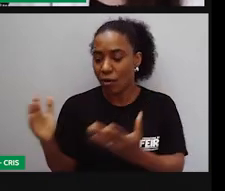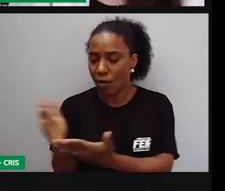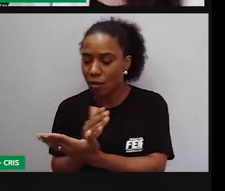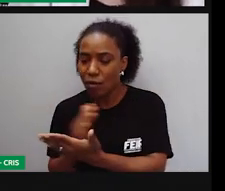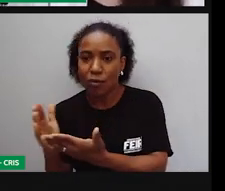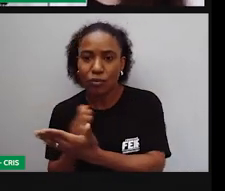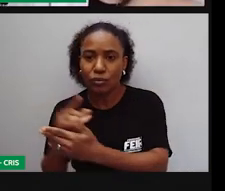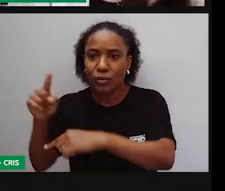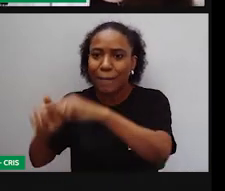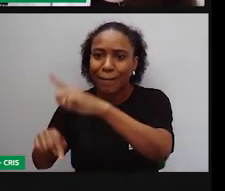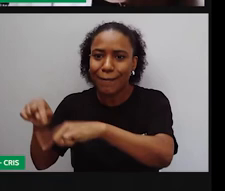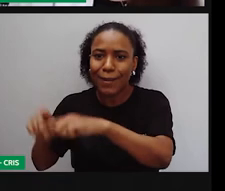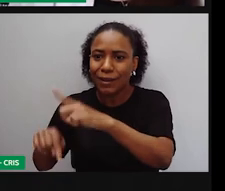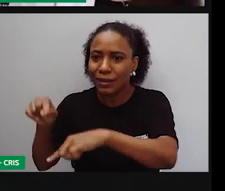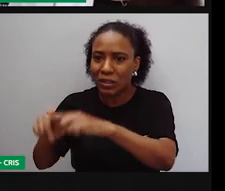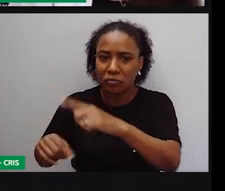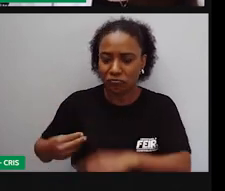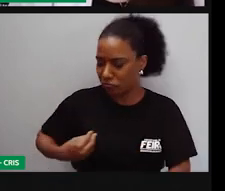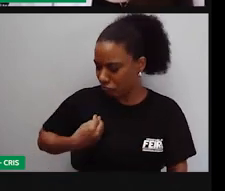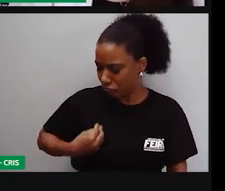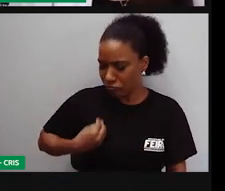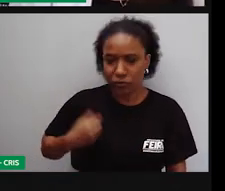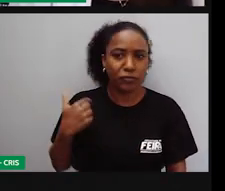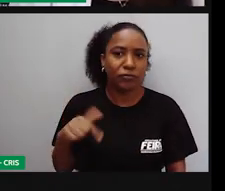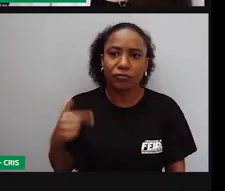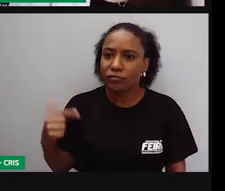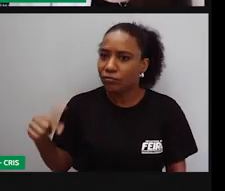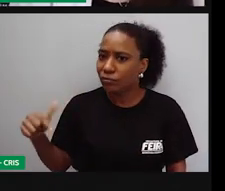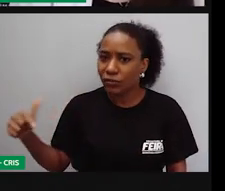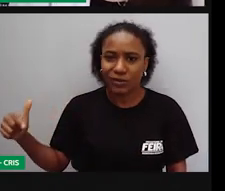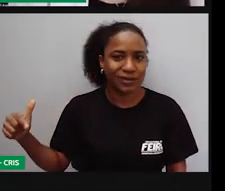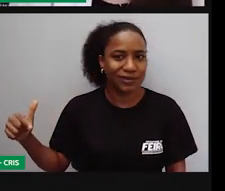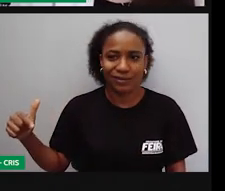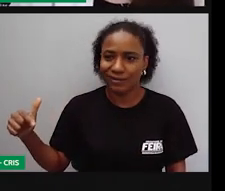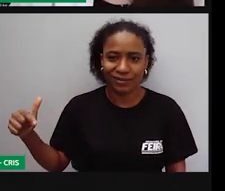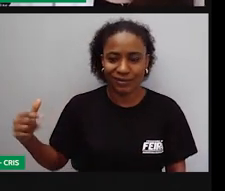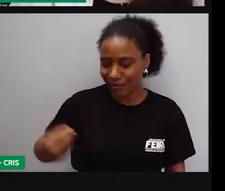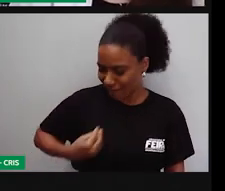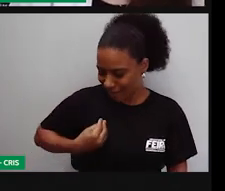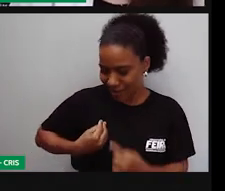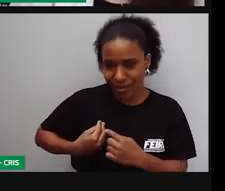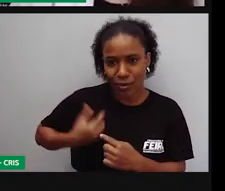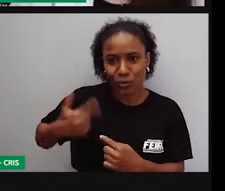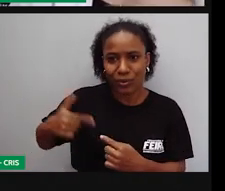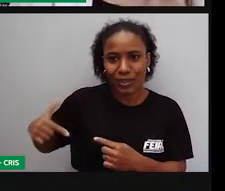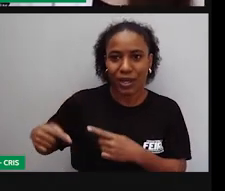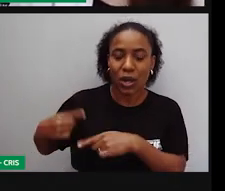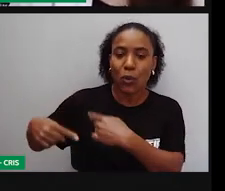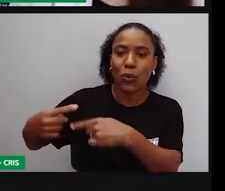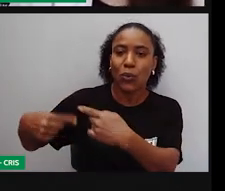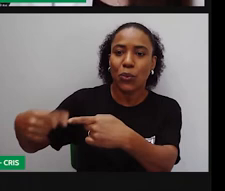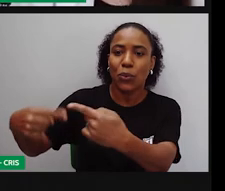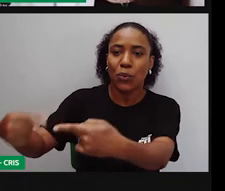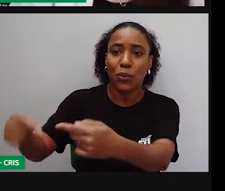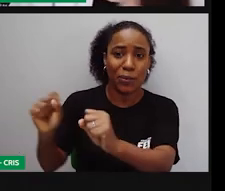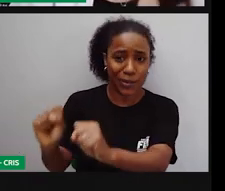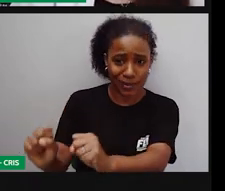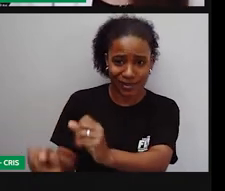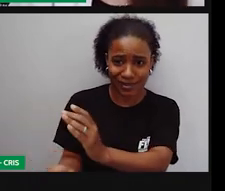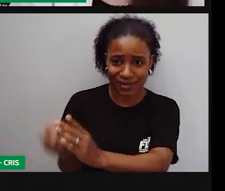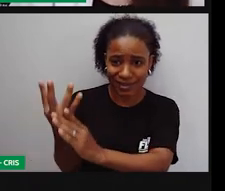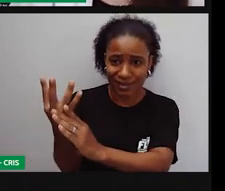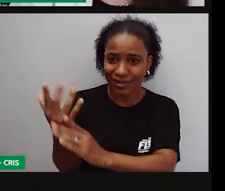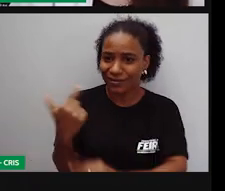seres vivos. Então, outros seres que a gente chama de inanimados, eles não fazem, né, esse processo de reproduzir, eles